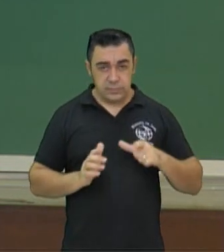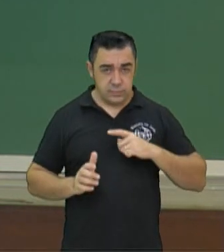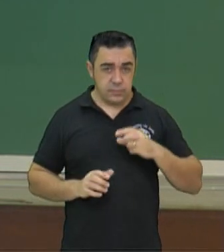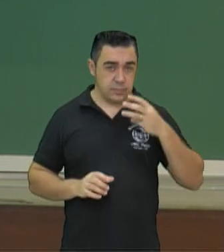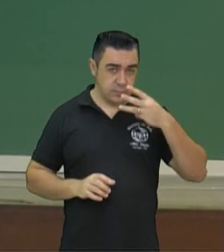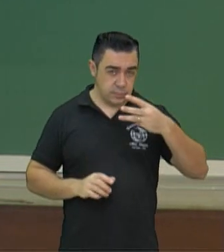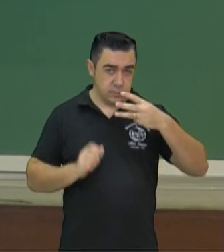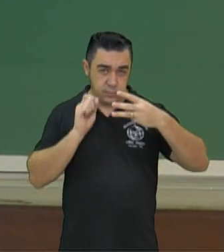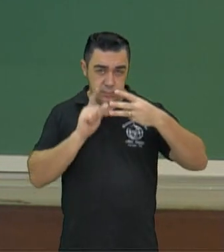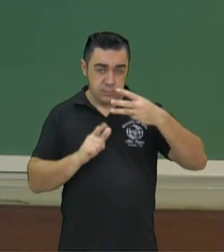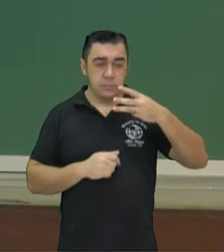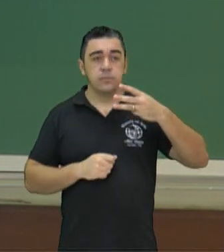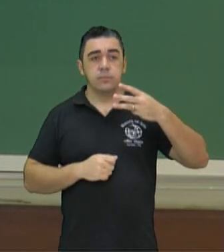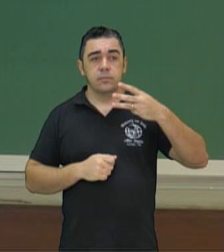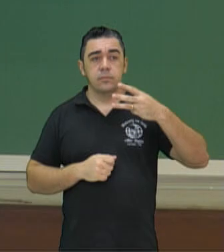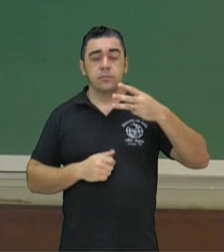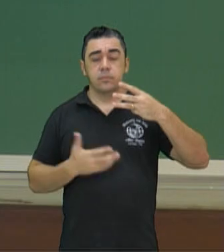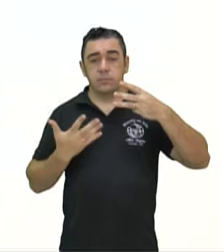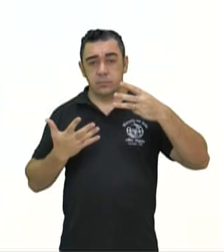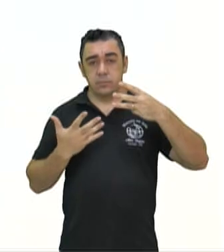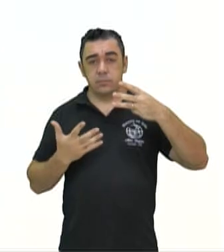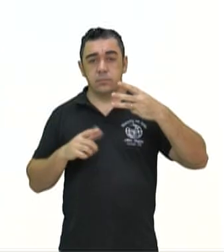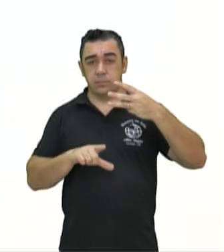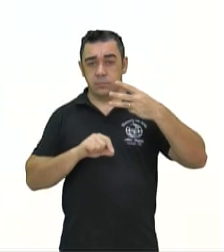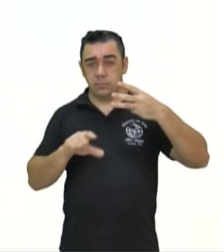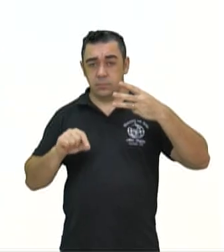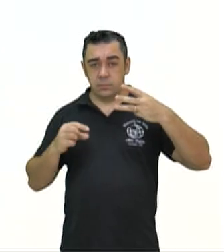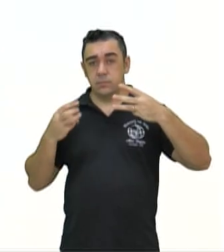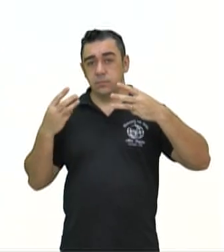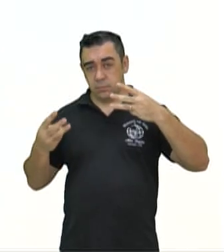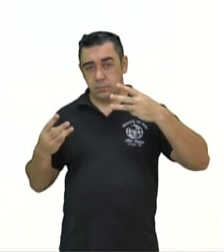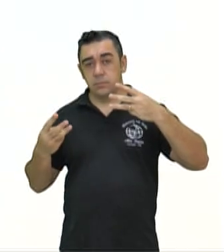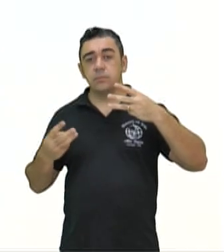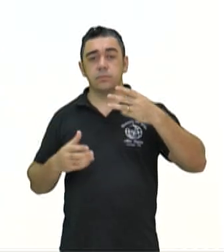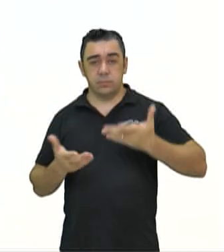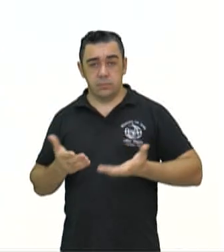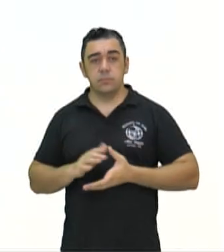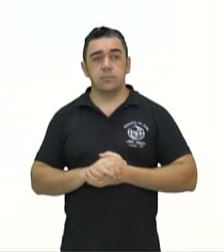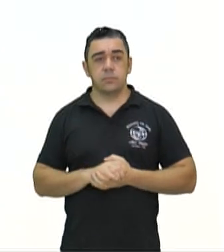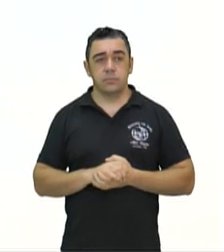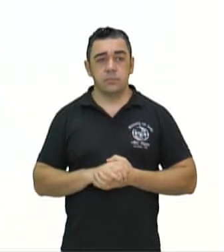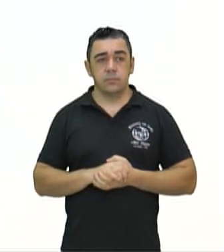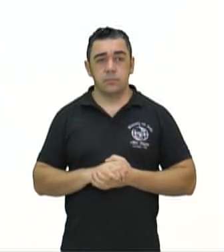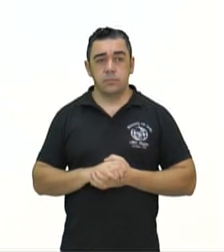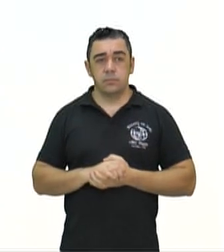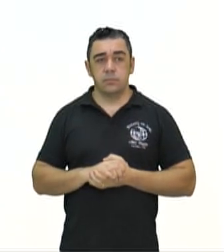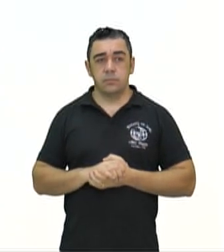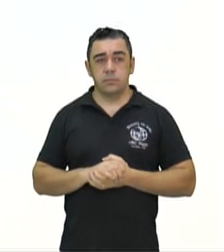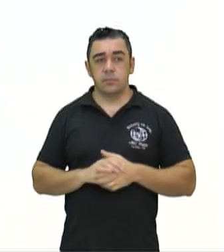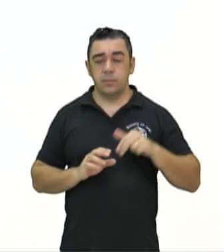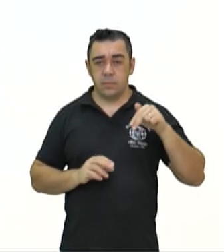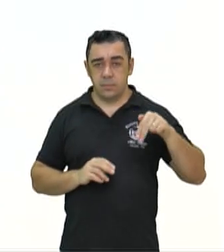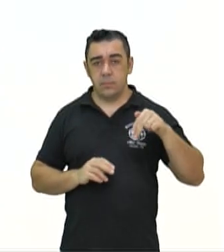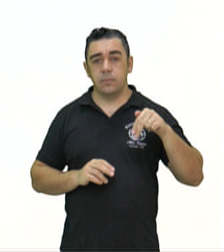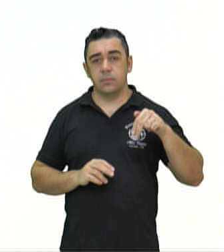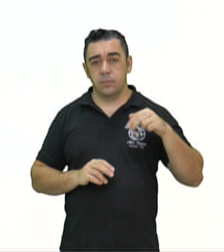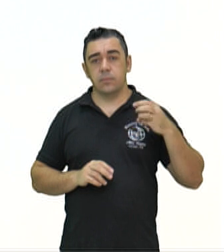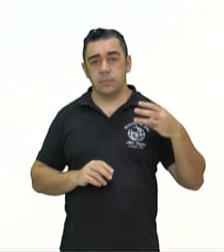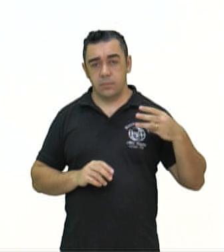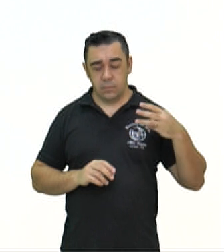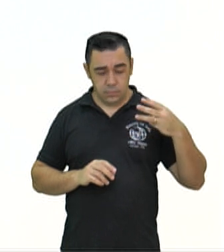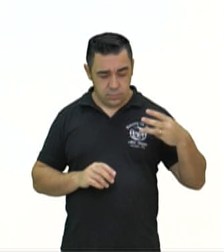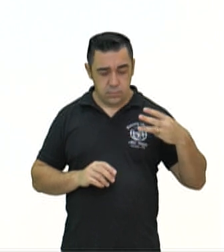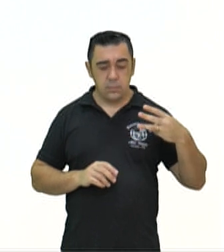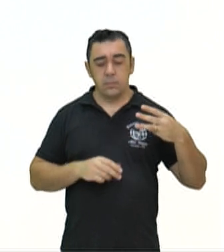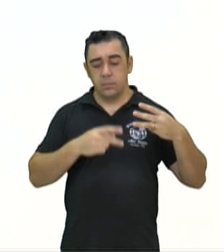3 bolinhas azuis e eu quero tirar de 3 em 3. Então, N é igual a 3 e P é igual